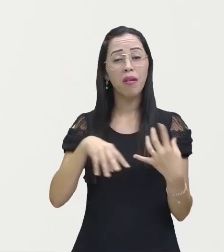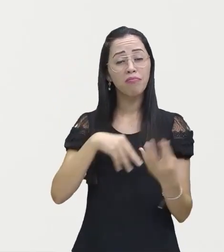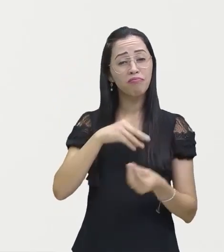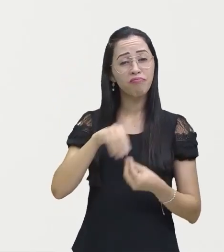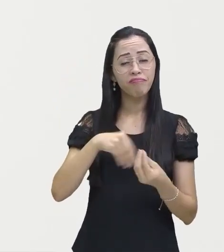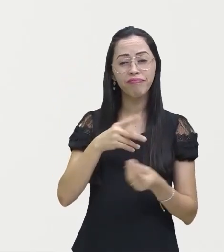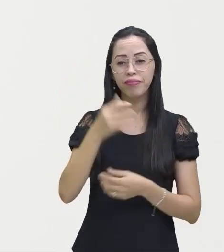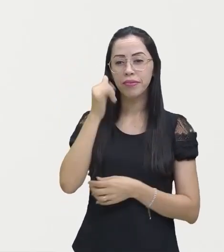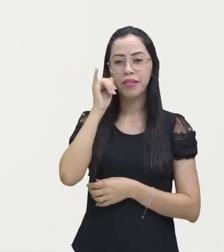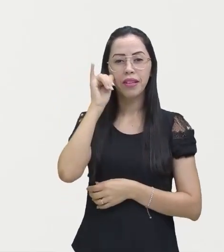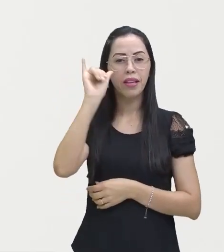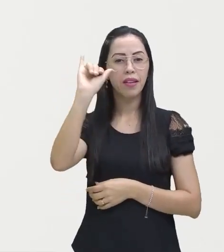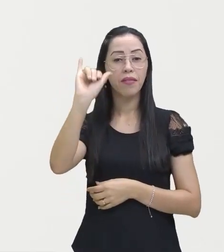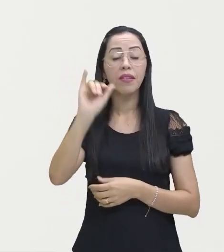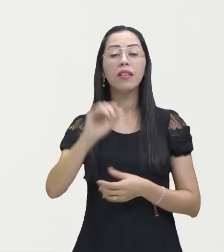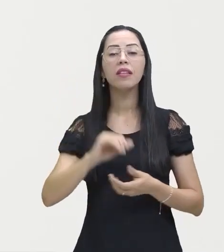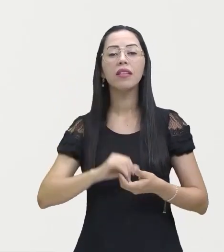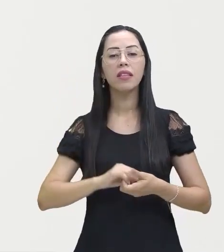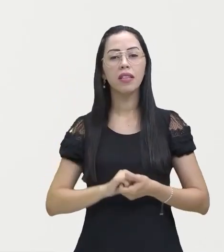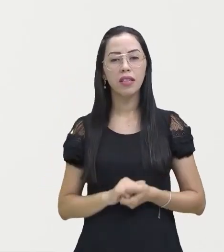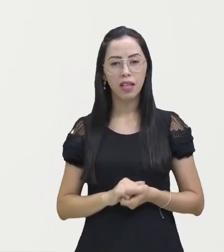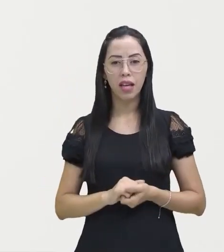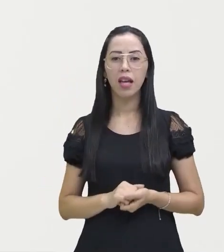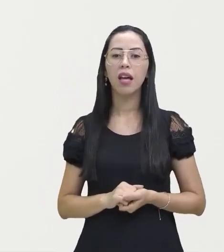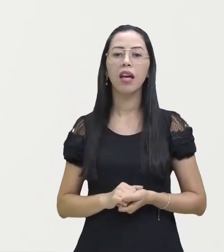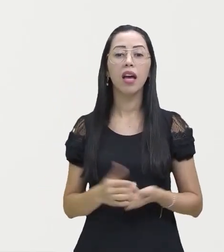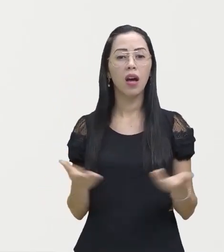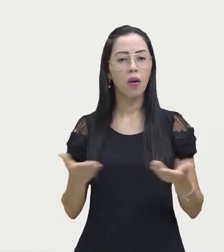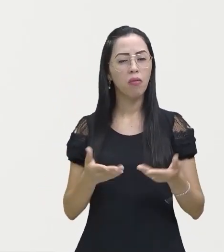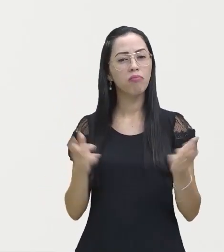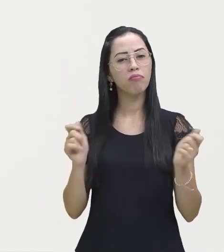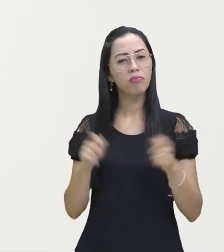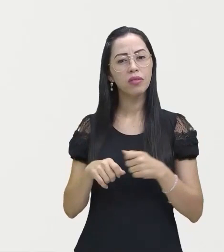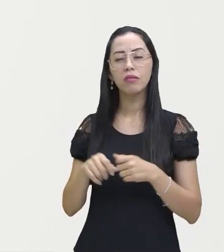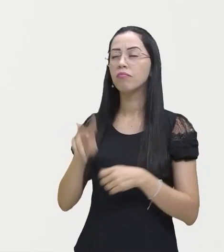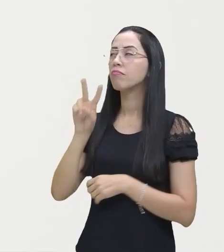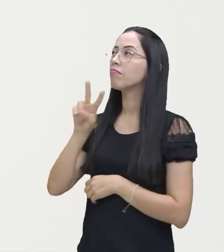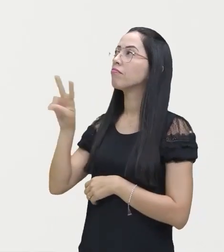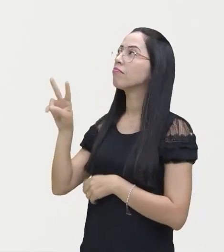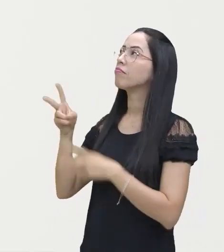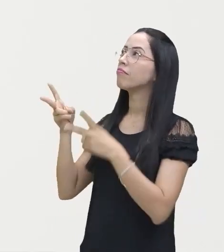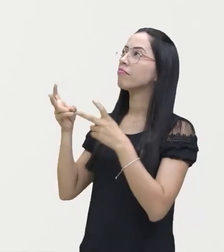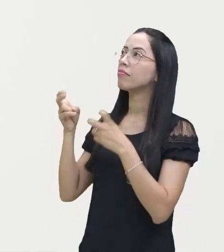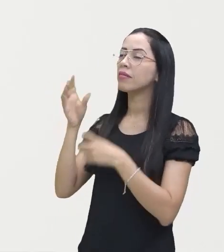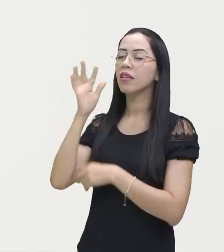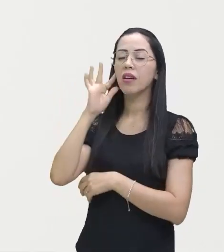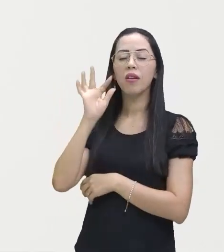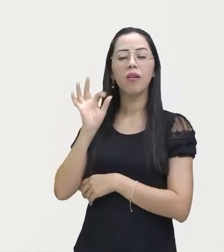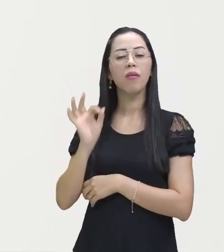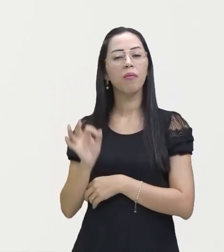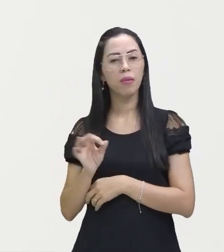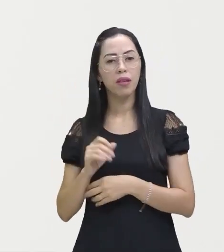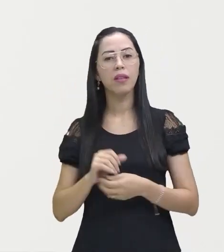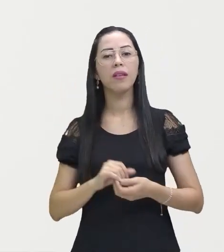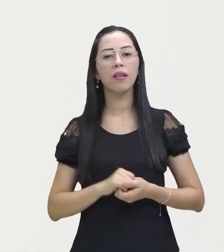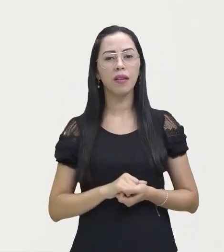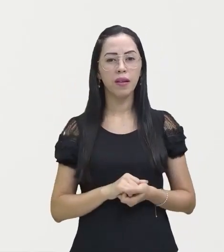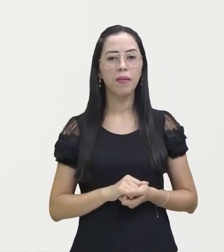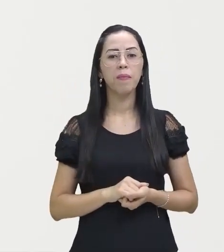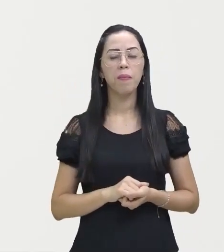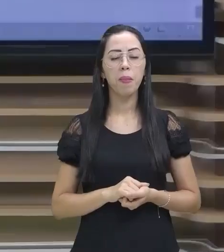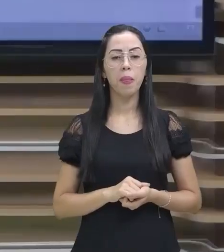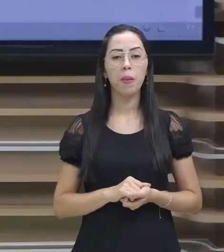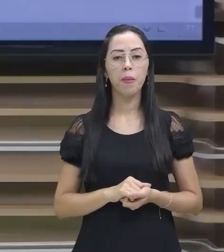mingau entre as palavras e possamos ler com suas devidas pausas ou